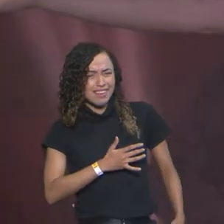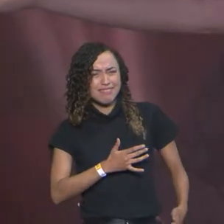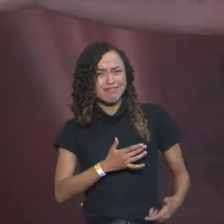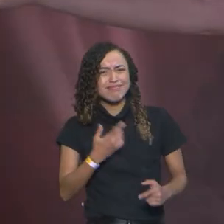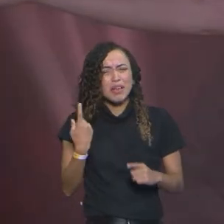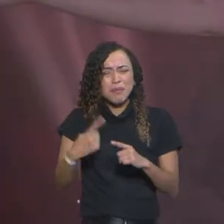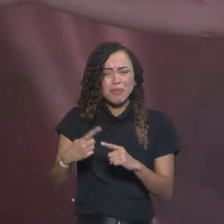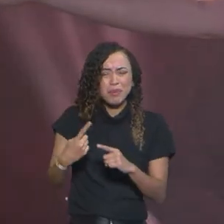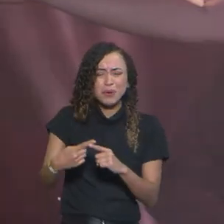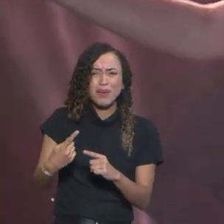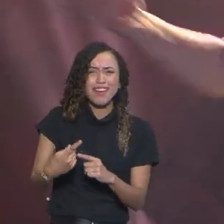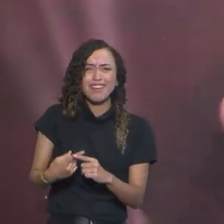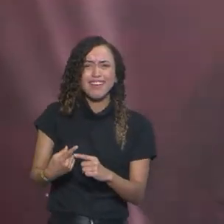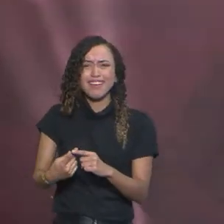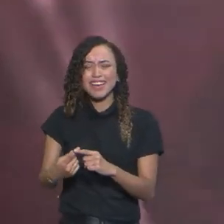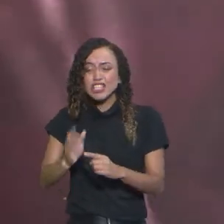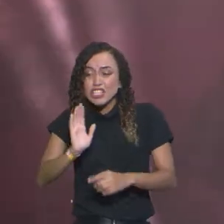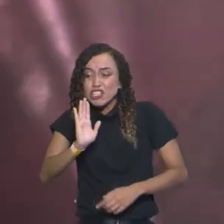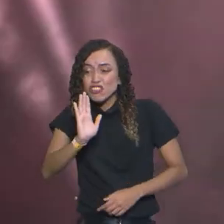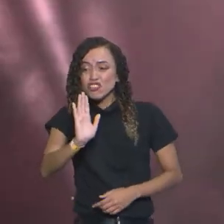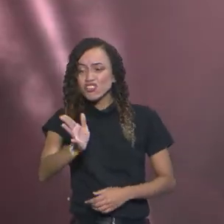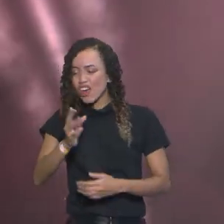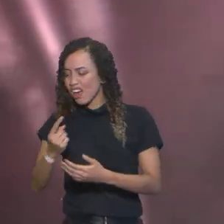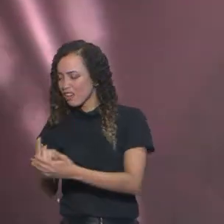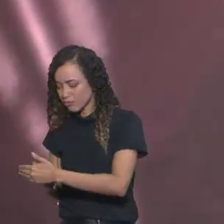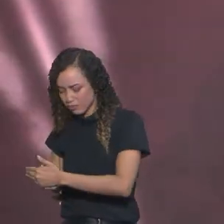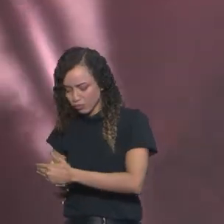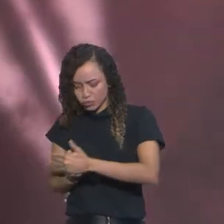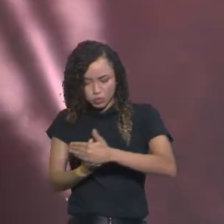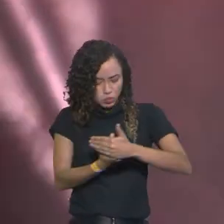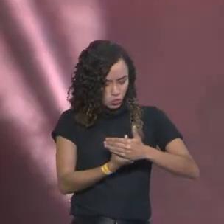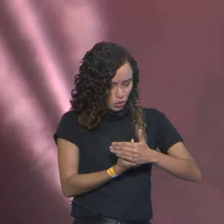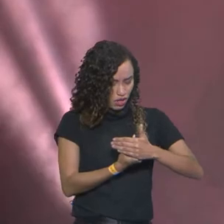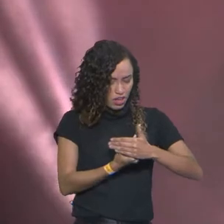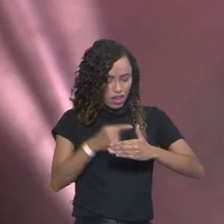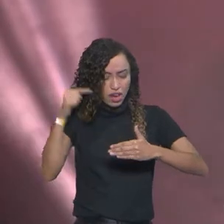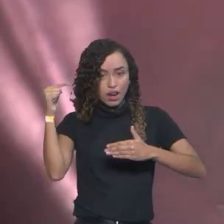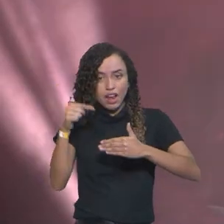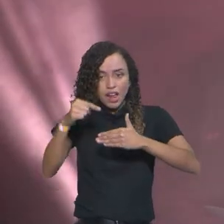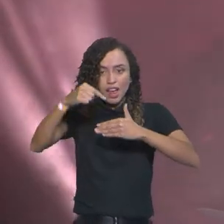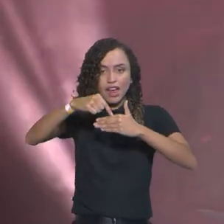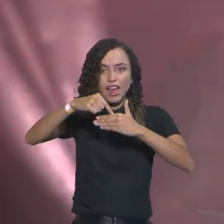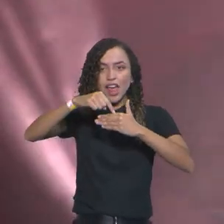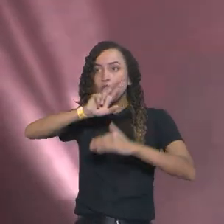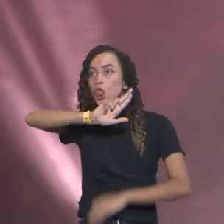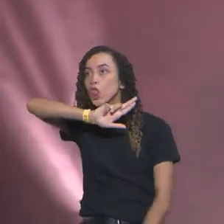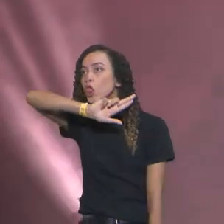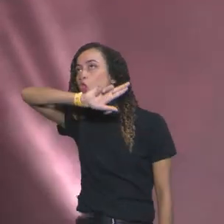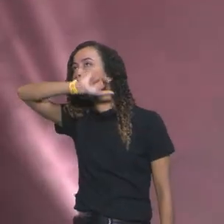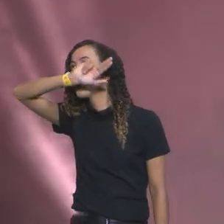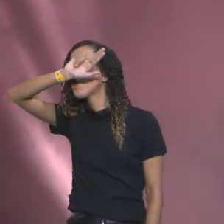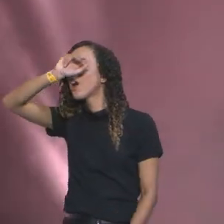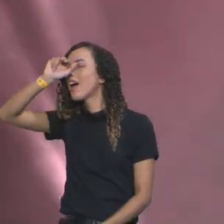porque se eu estou guardado